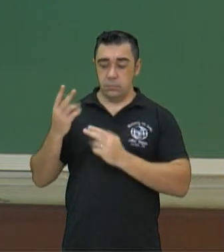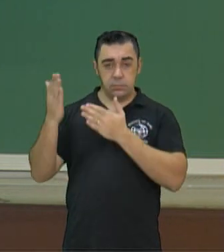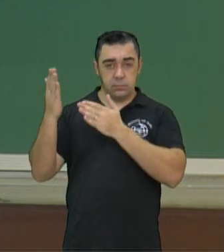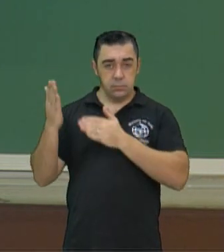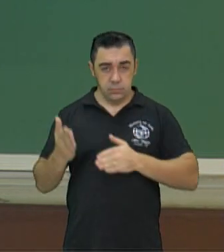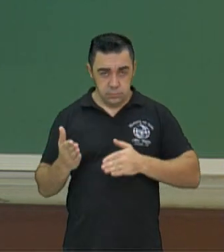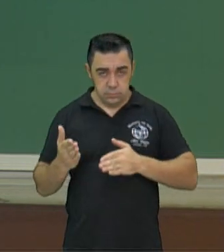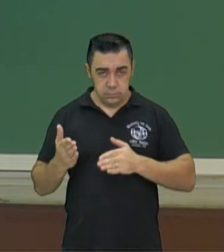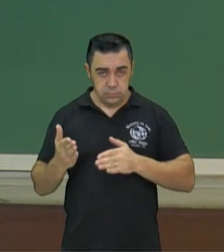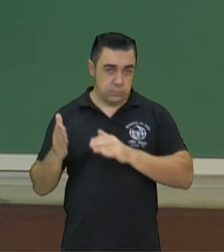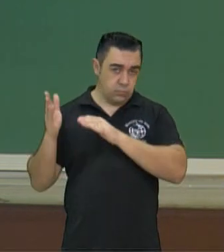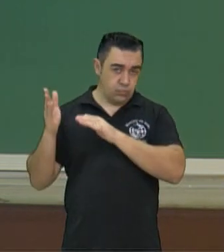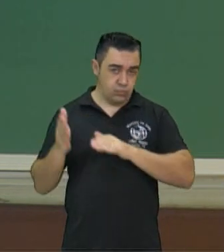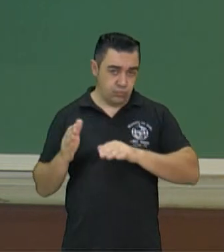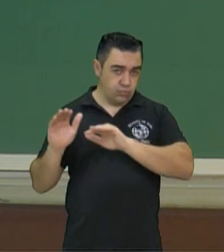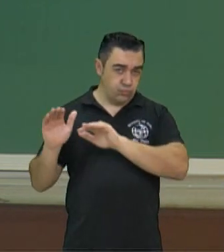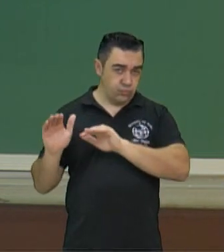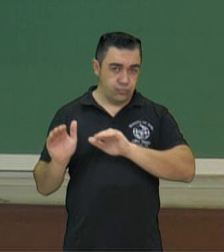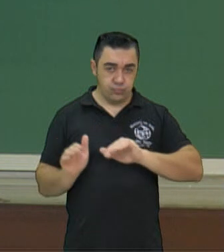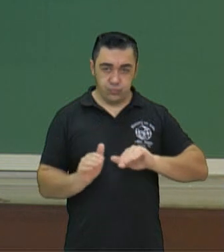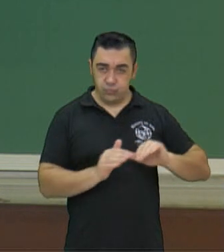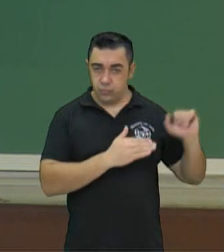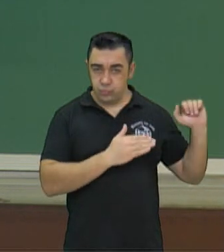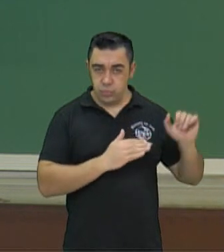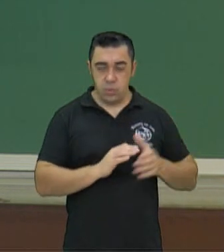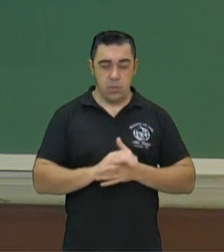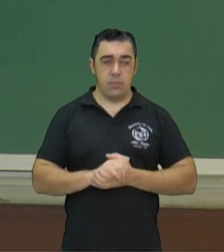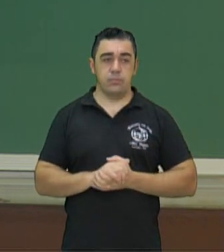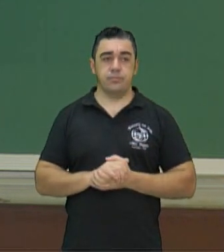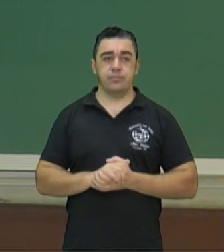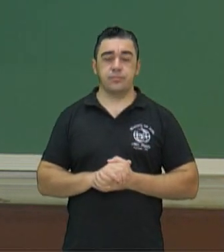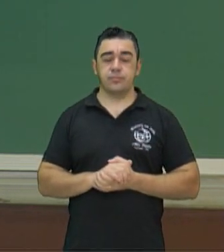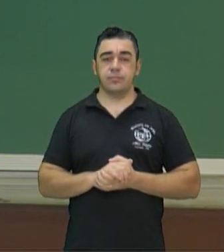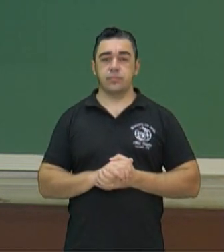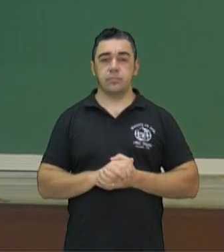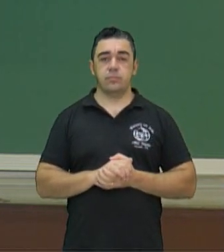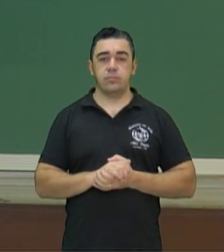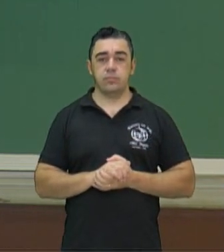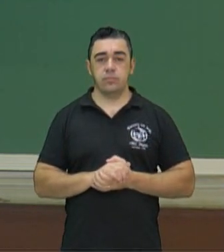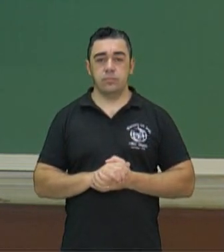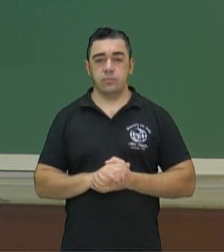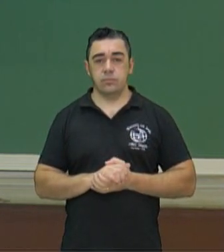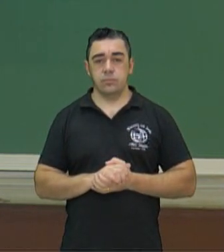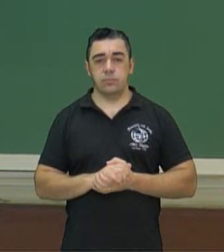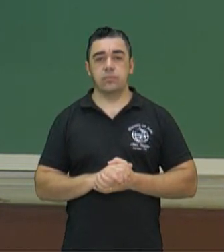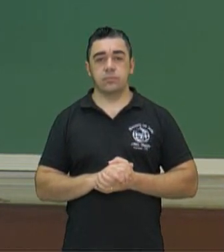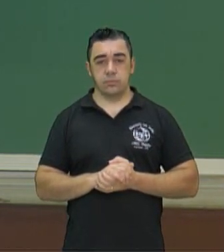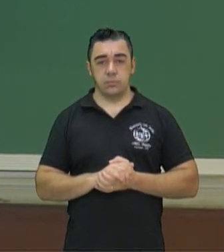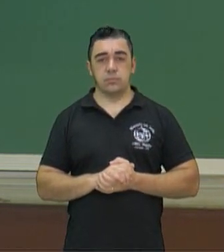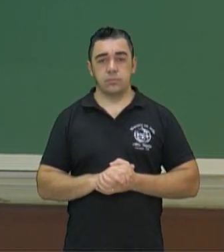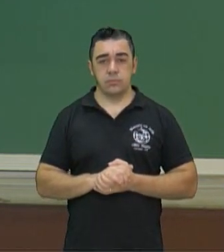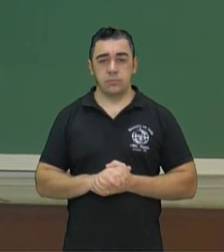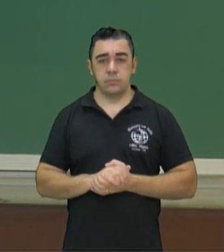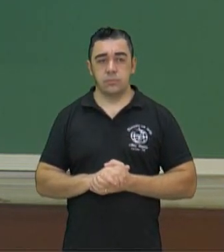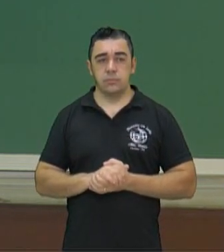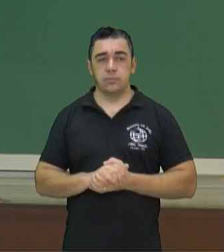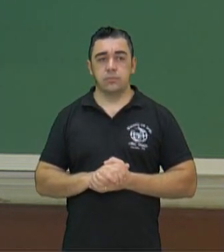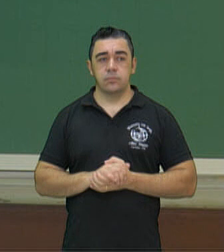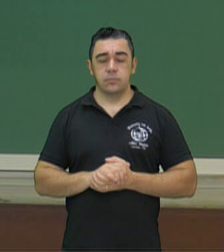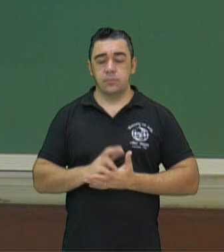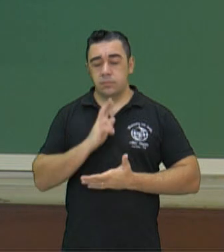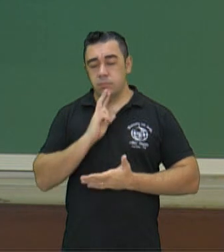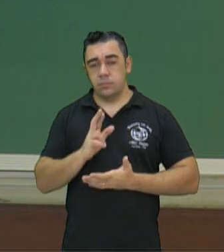3, o 2, esse 2 aqui, eu posso cortar com o que está aqui embaixo, né? No